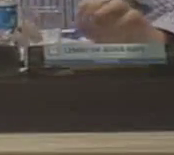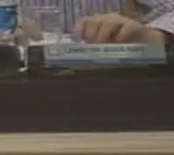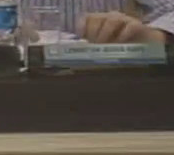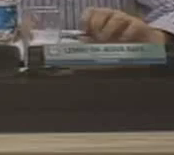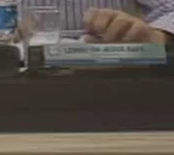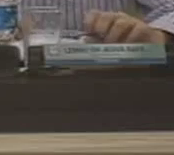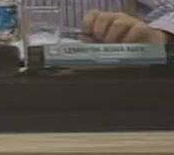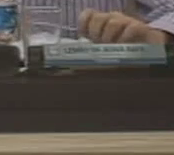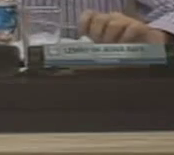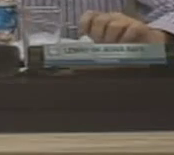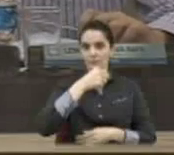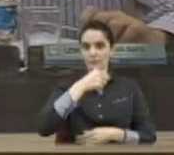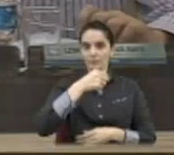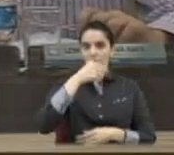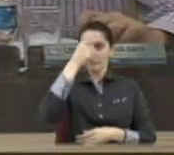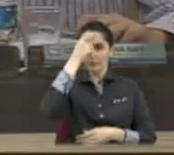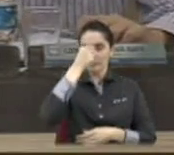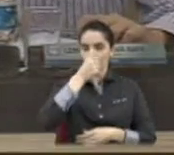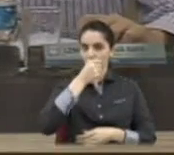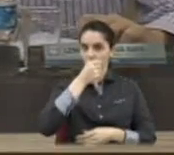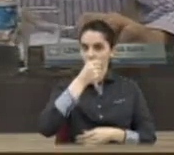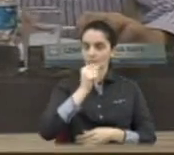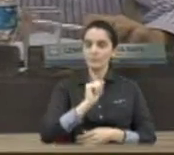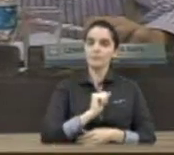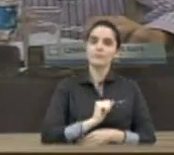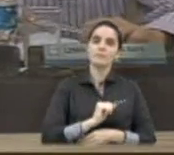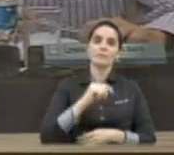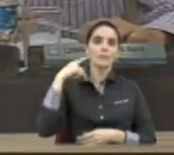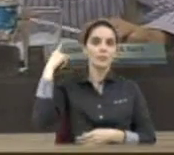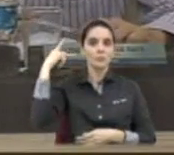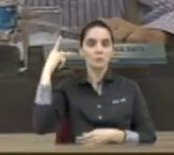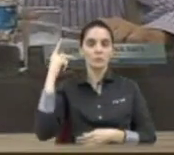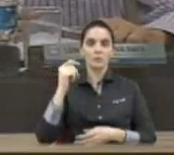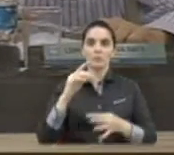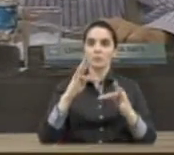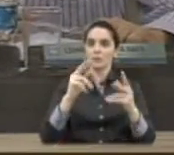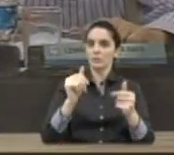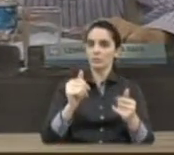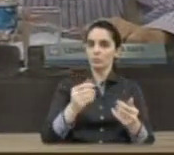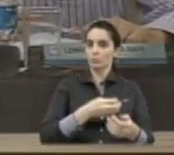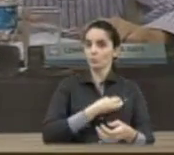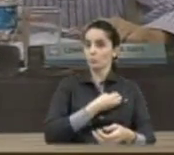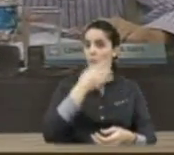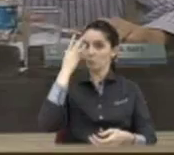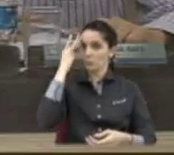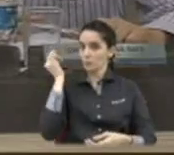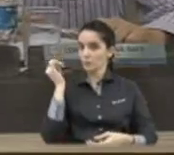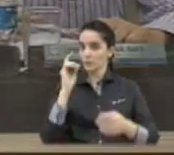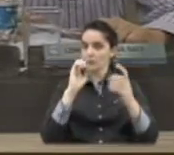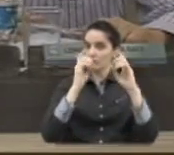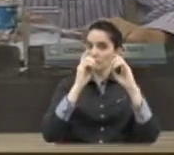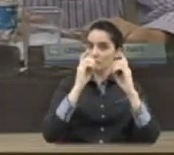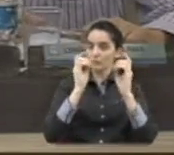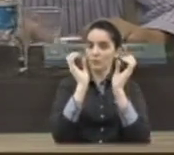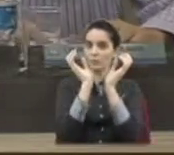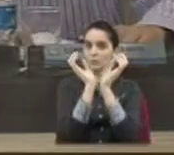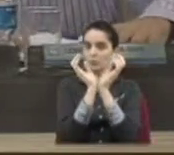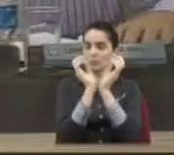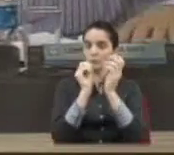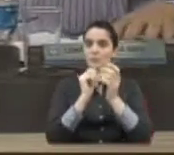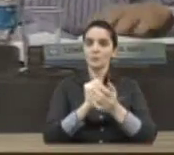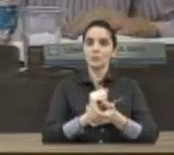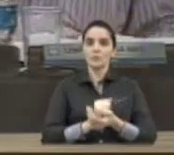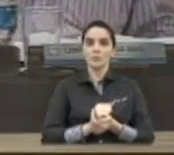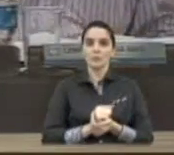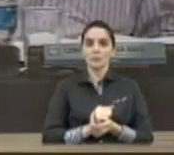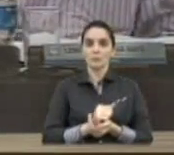vereador José Edivaldo Soares Antunes. Senhor presidente, nobres pares e público presente, a Amanhã teremos a reunião da Comissão de Assuntos Relevantes